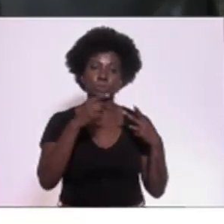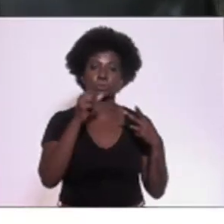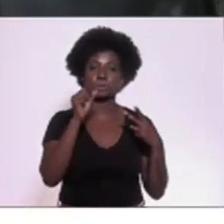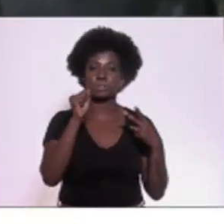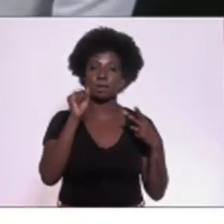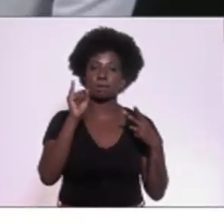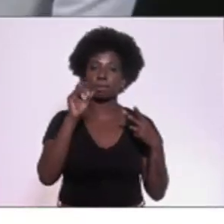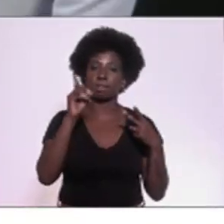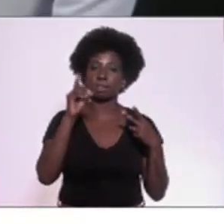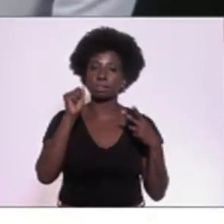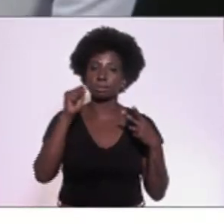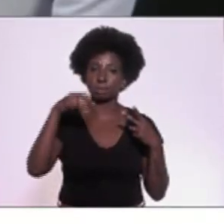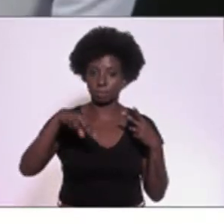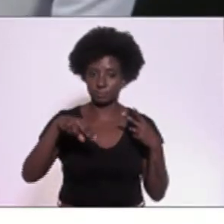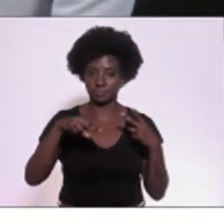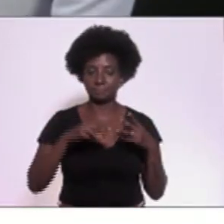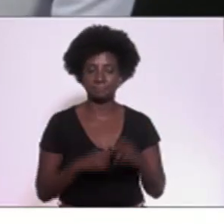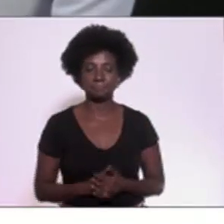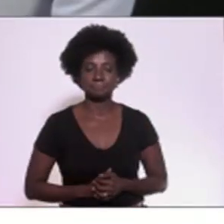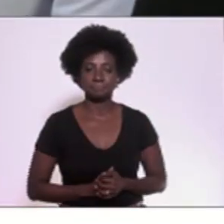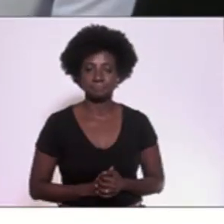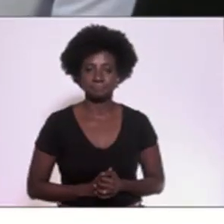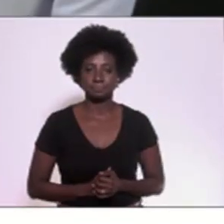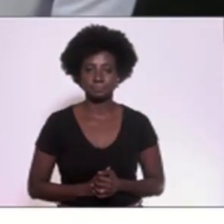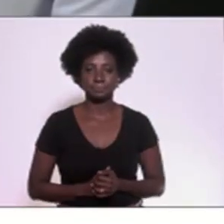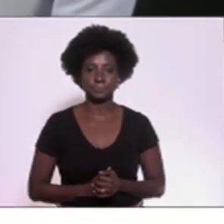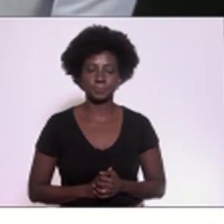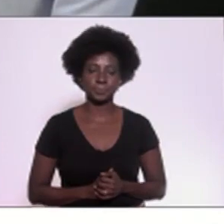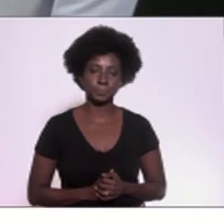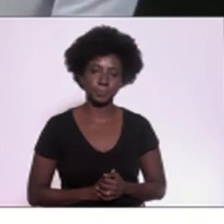Os pareceres emitidos.